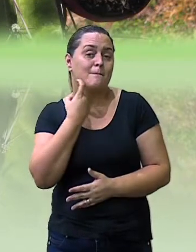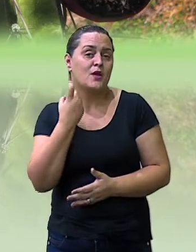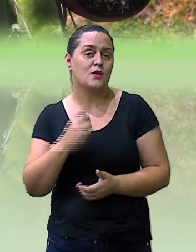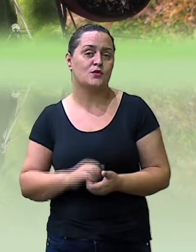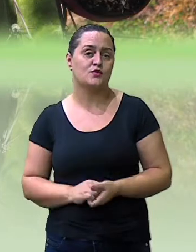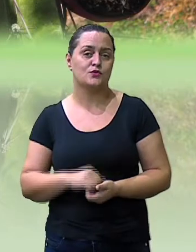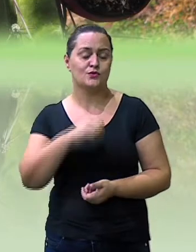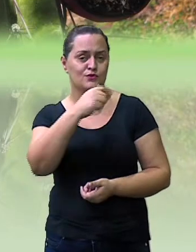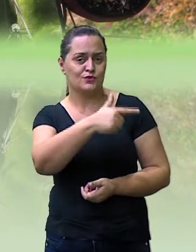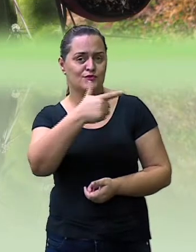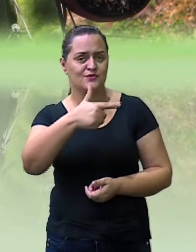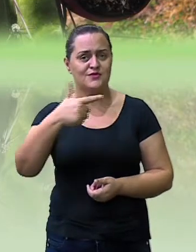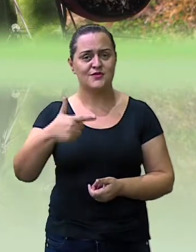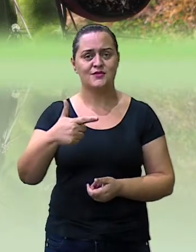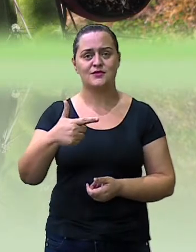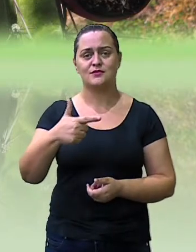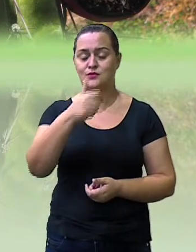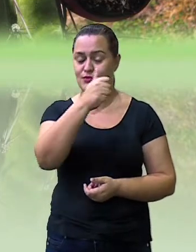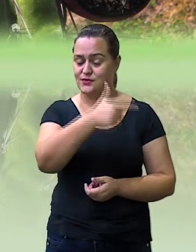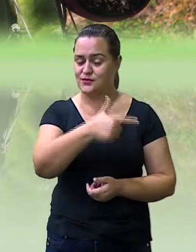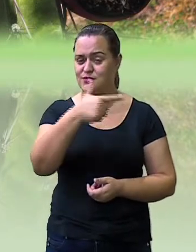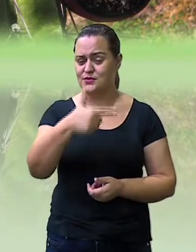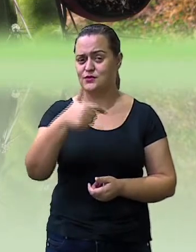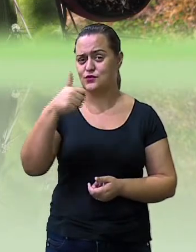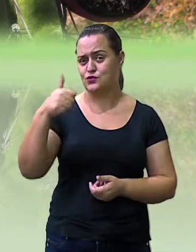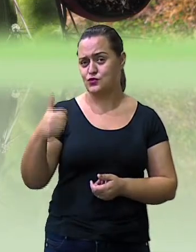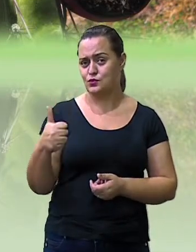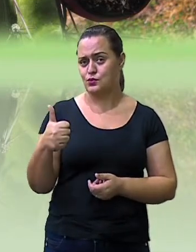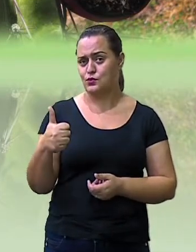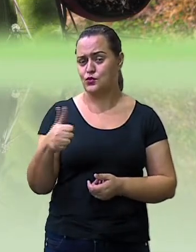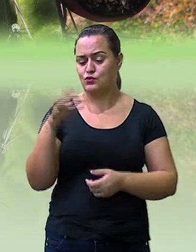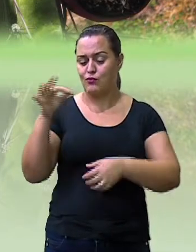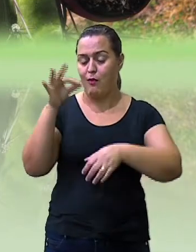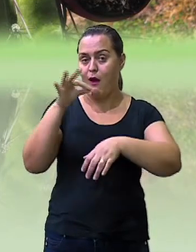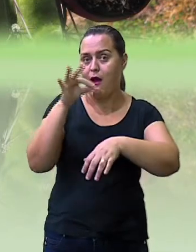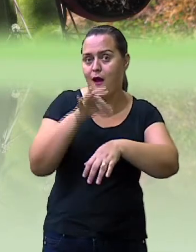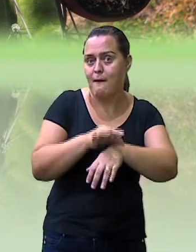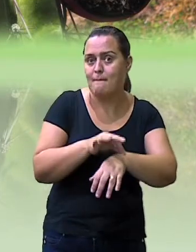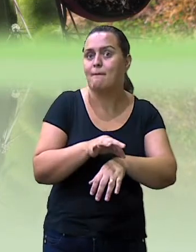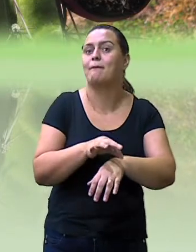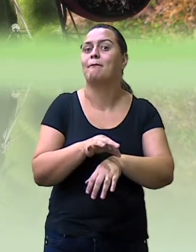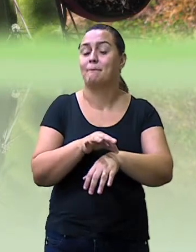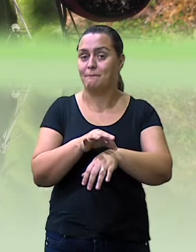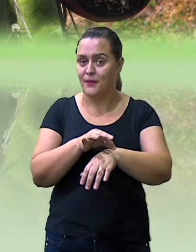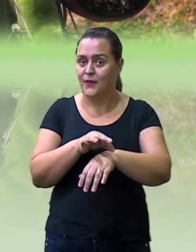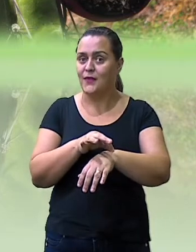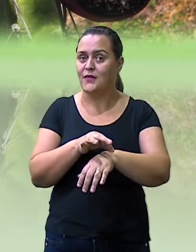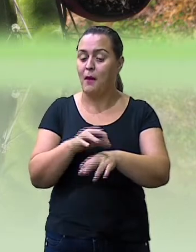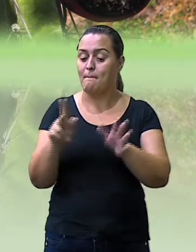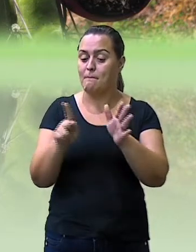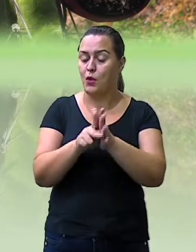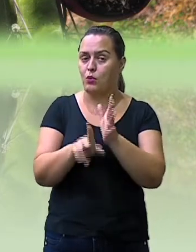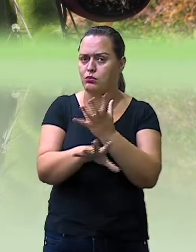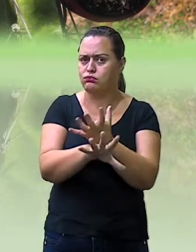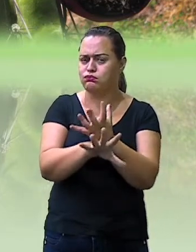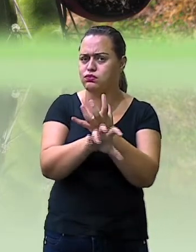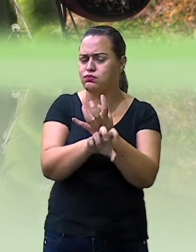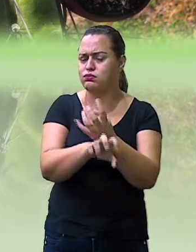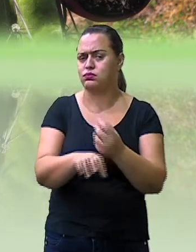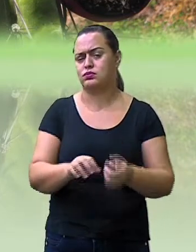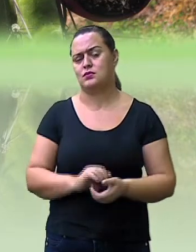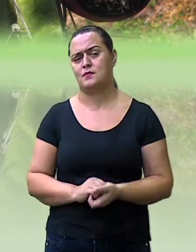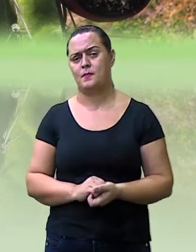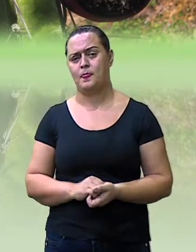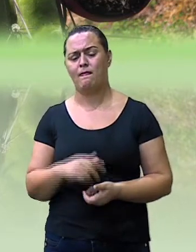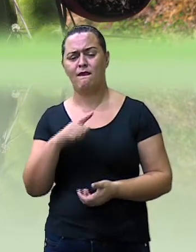221 espécies de abelhas. Entre as espécies que habitam a Caatinga estão ameaçadas